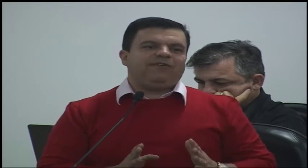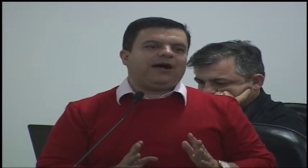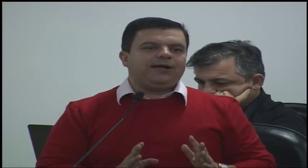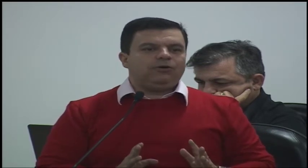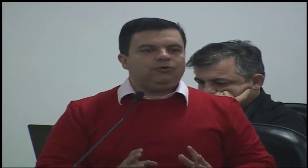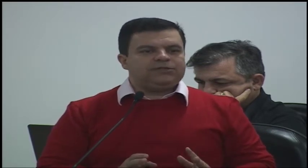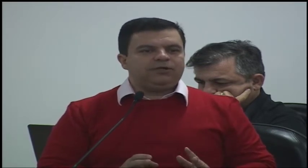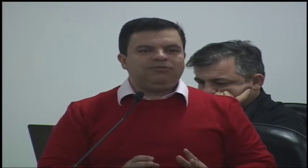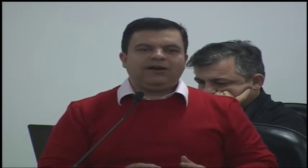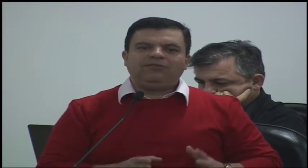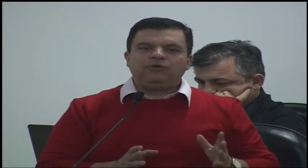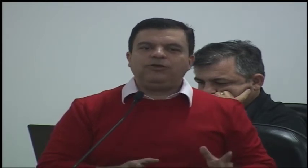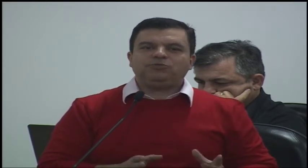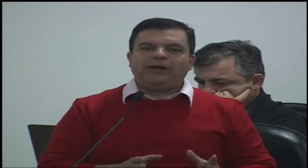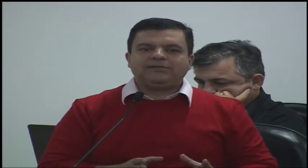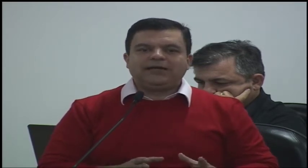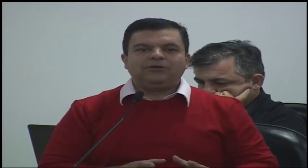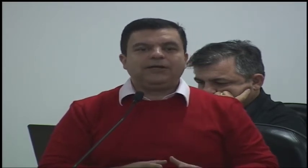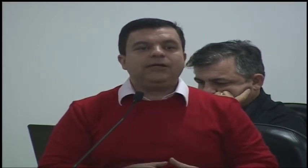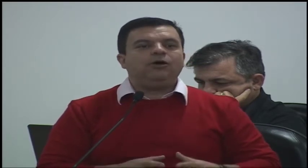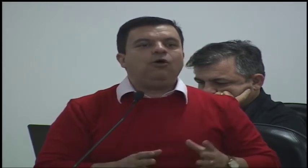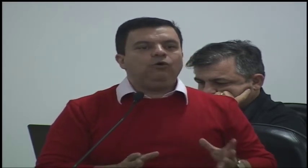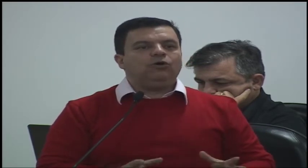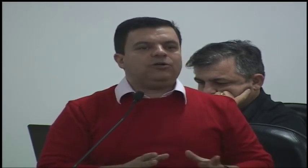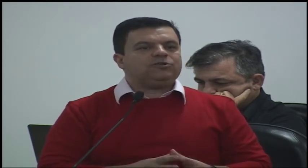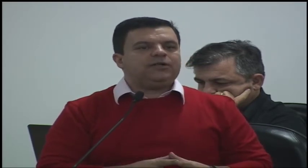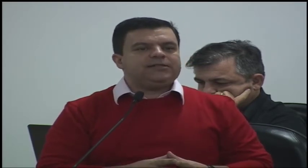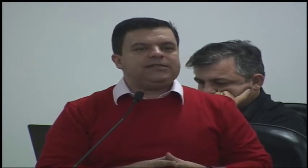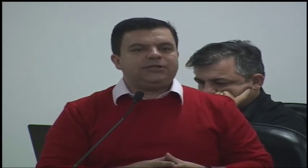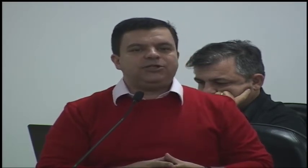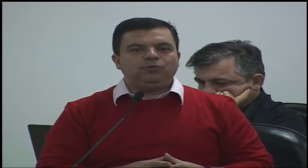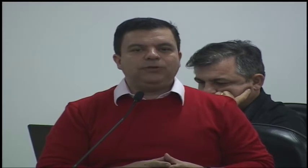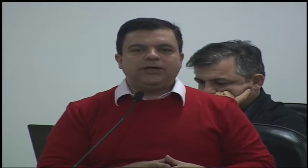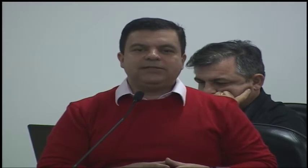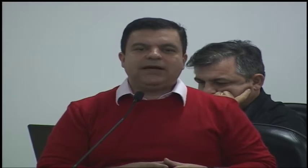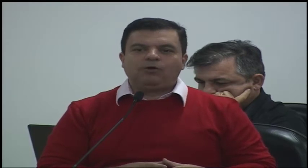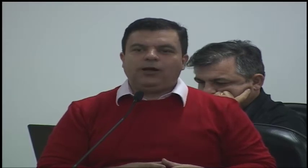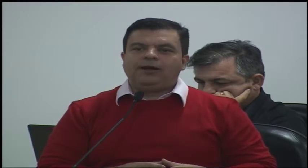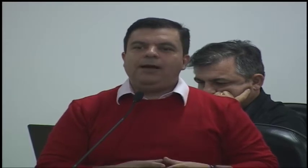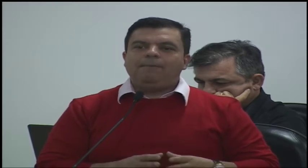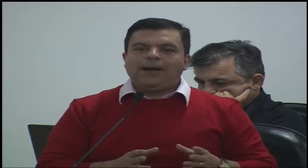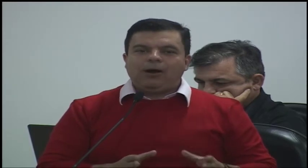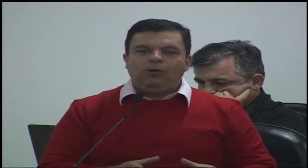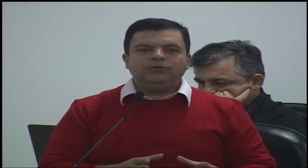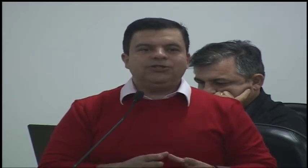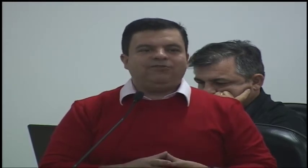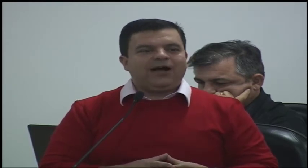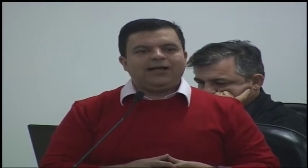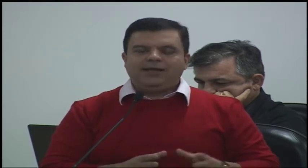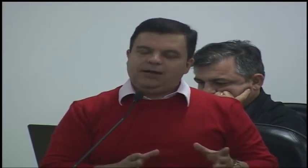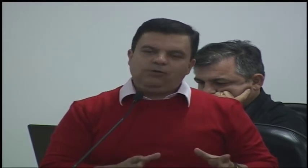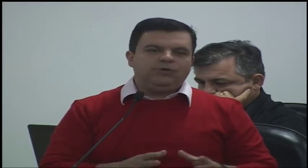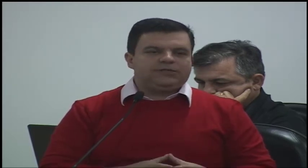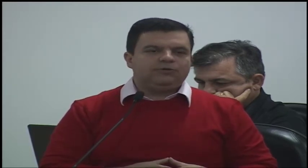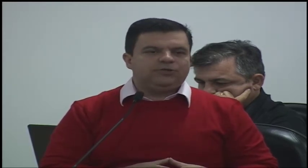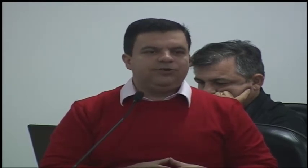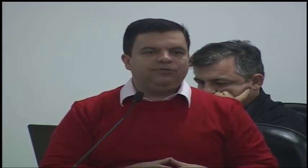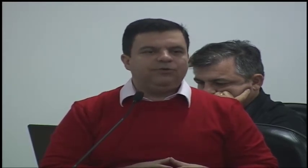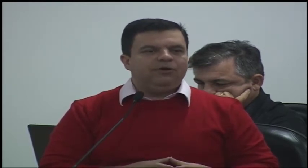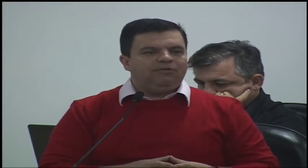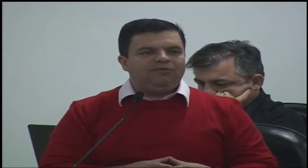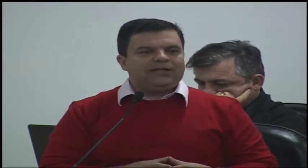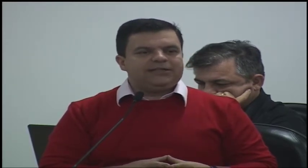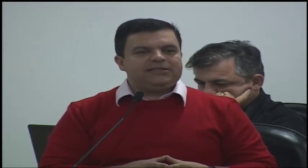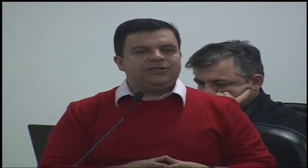se vai ou se não vai. Ficou expressado aqui o nosso desejo de mudança. Agora, para onde vai, o